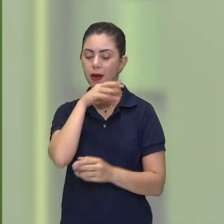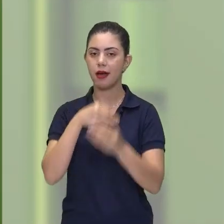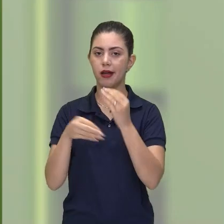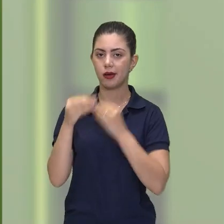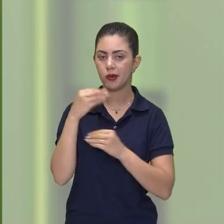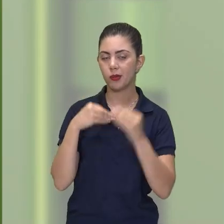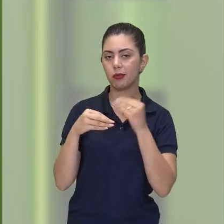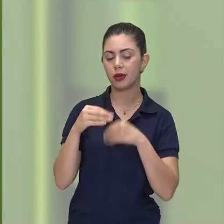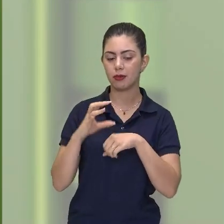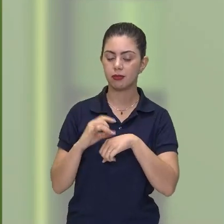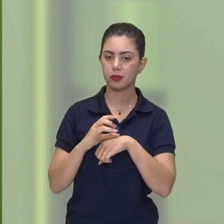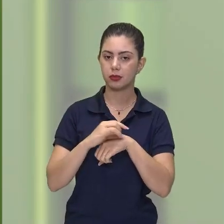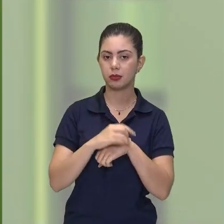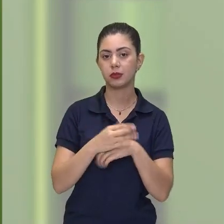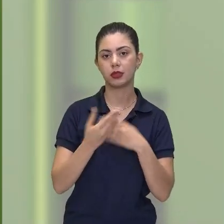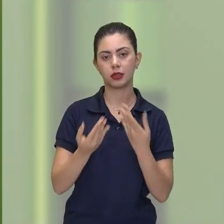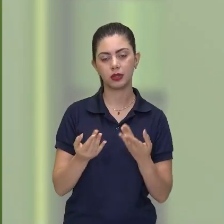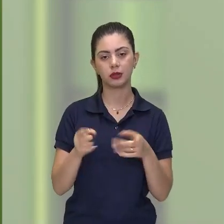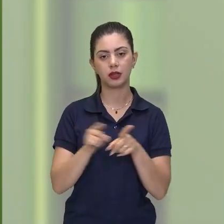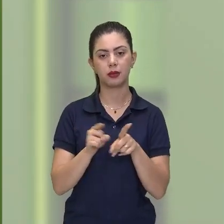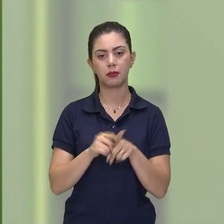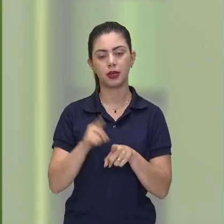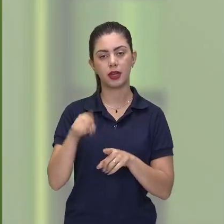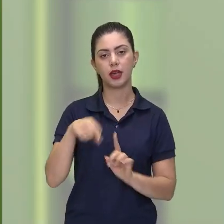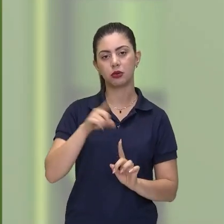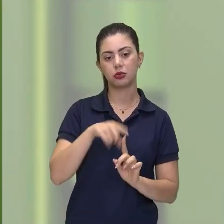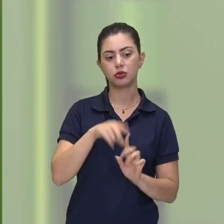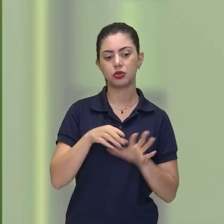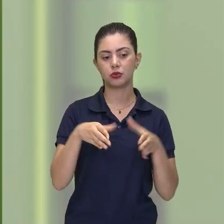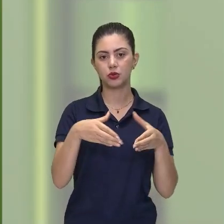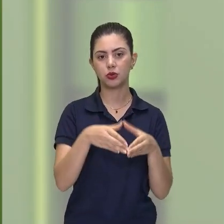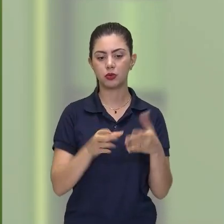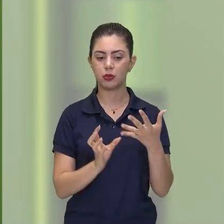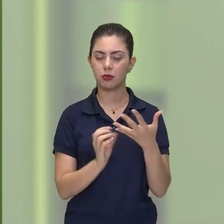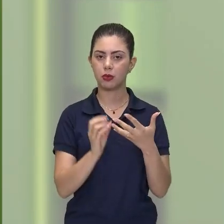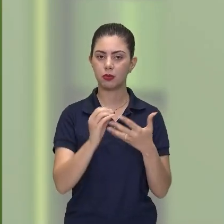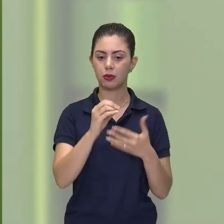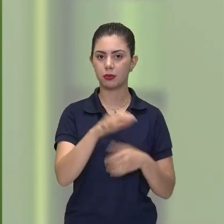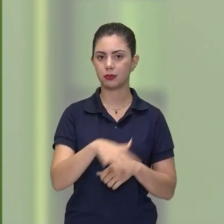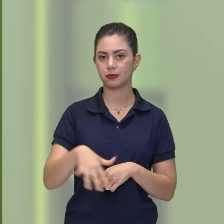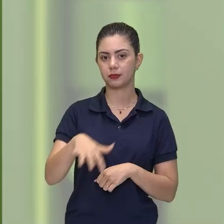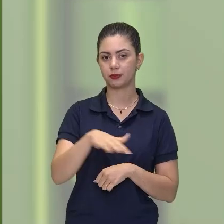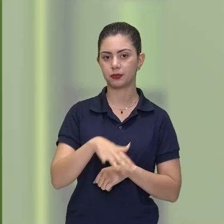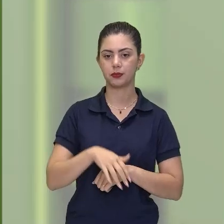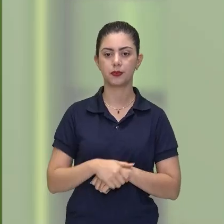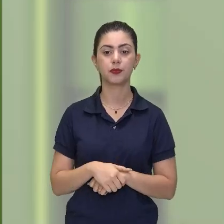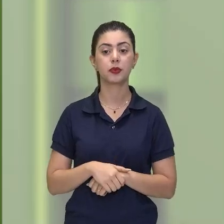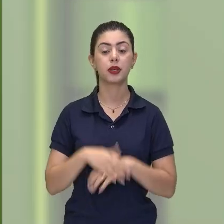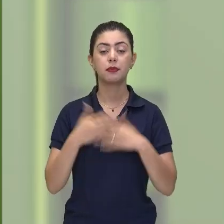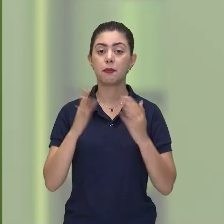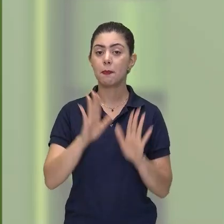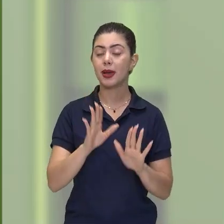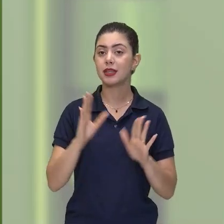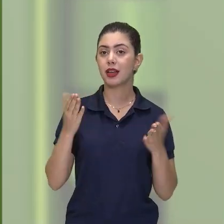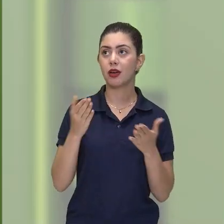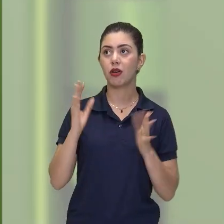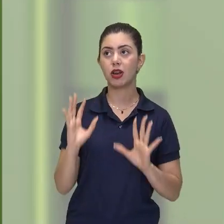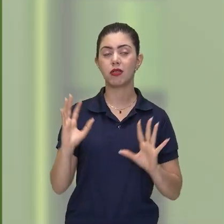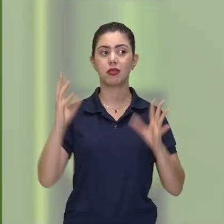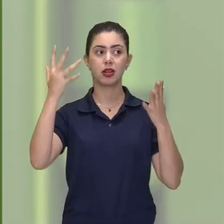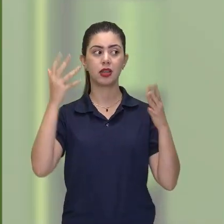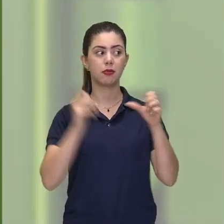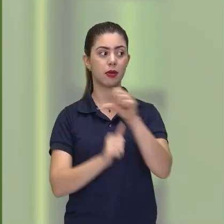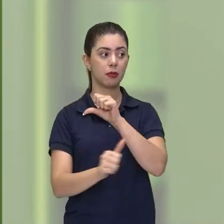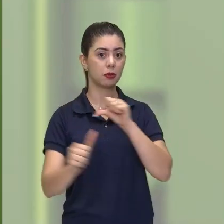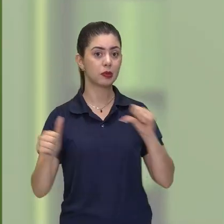também ele acaba sendo uma espécie ali que faz parte da cadeia alimentar daquela região. E aí a mudança climática, ela